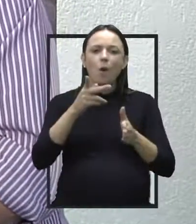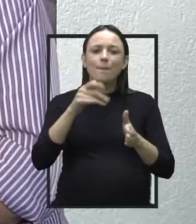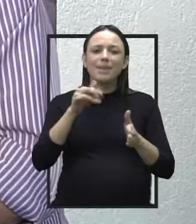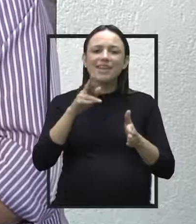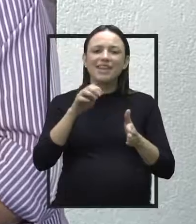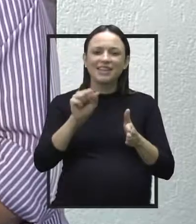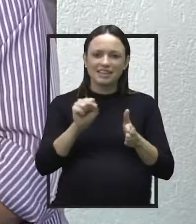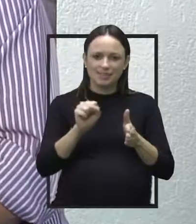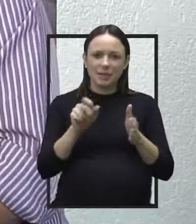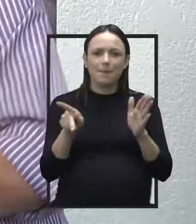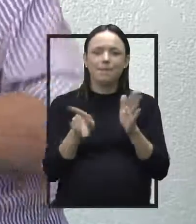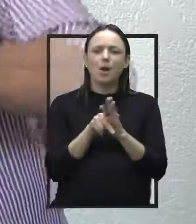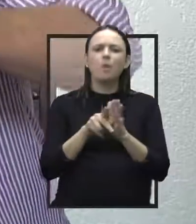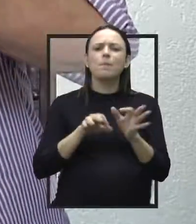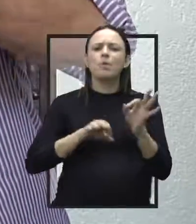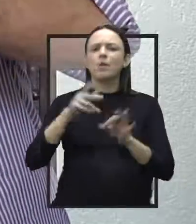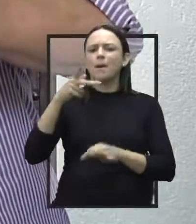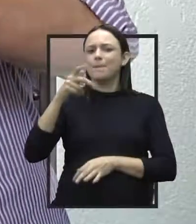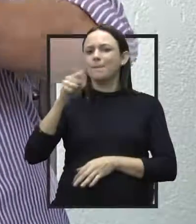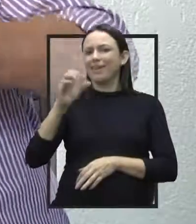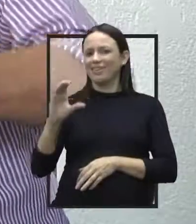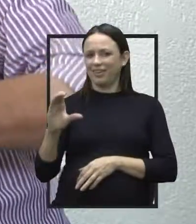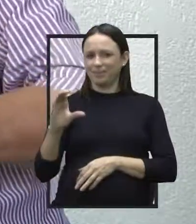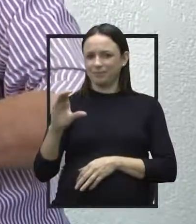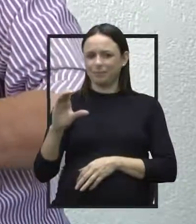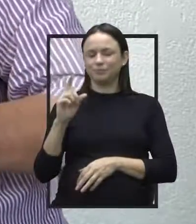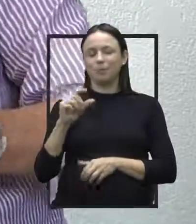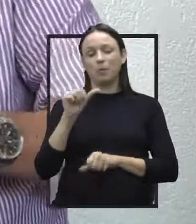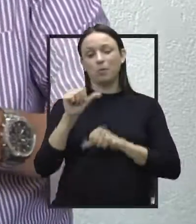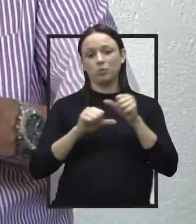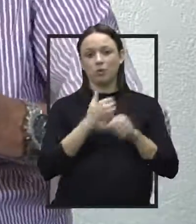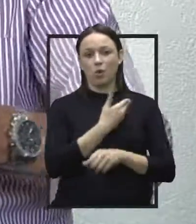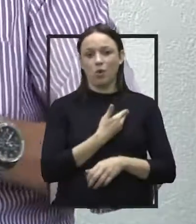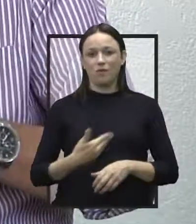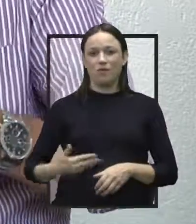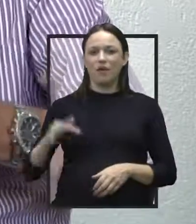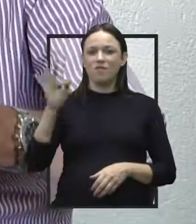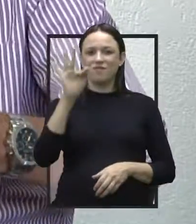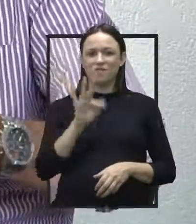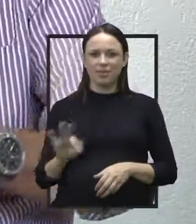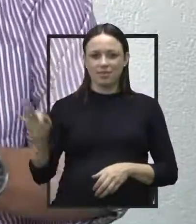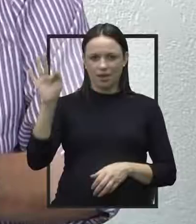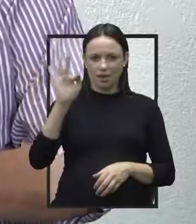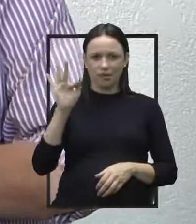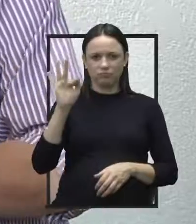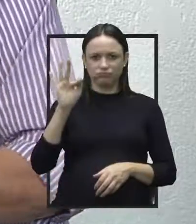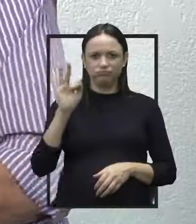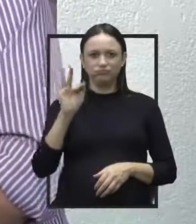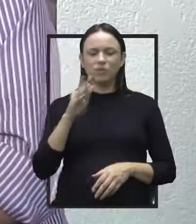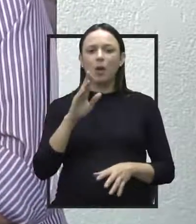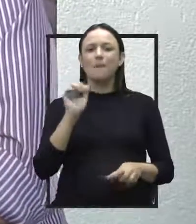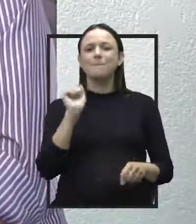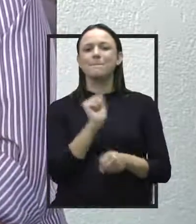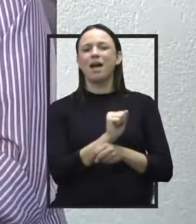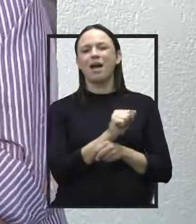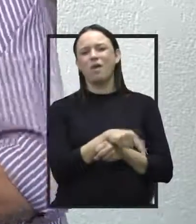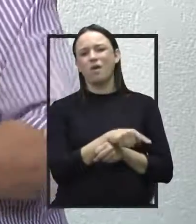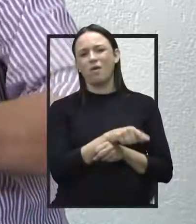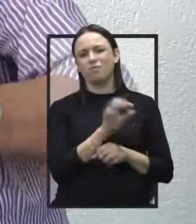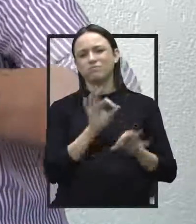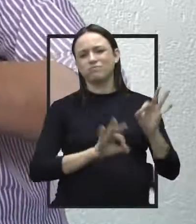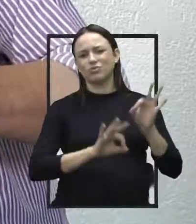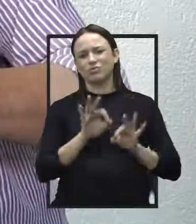projeto que vem do PAC. Na mudança de governo federal, deu uma parada naquele